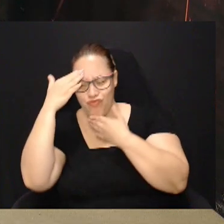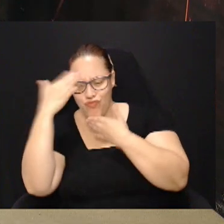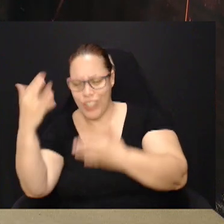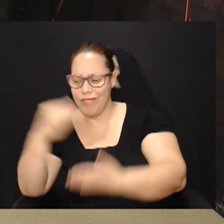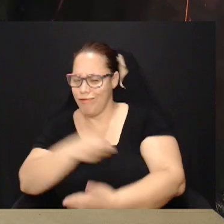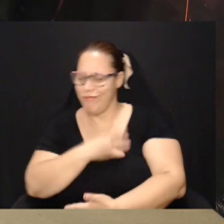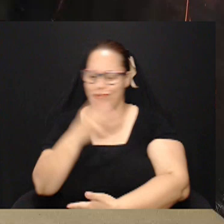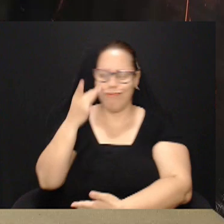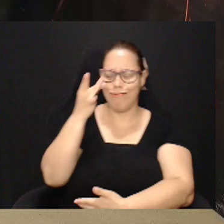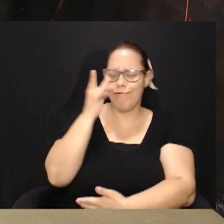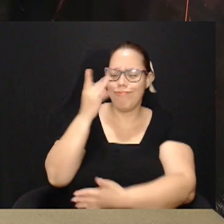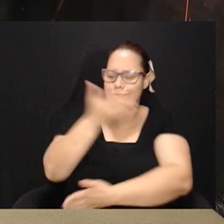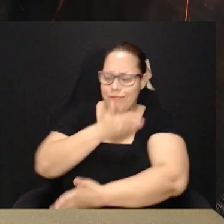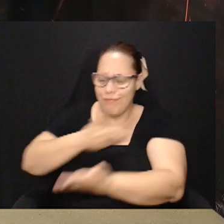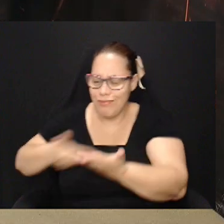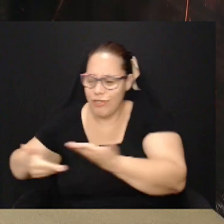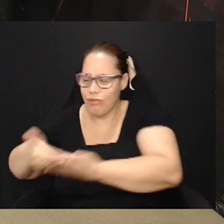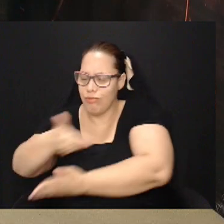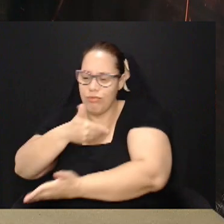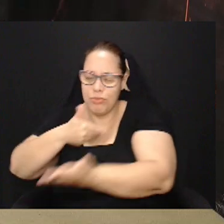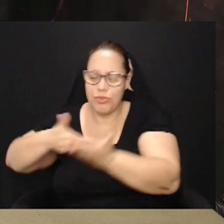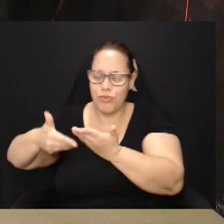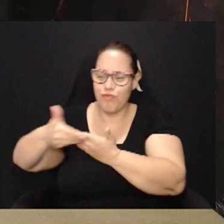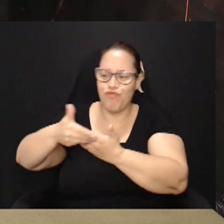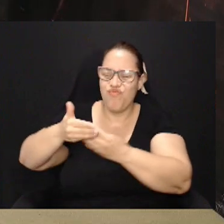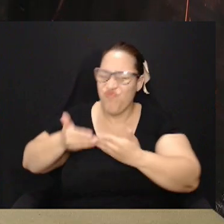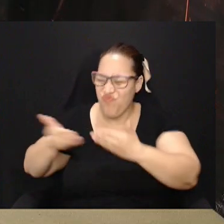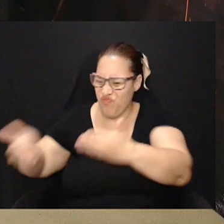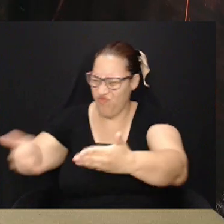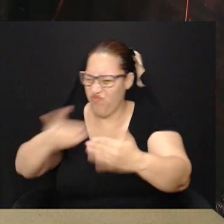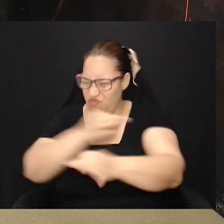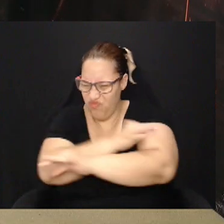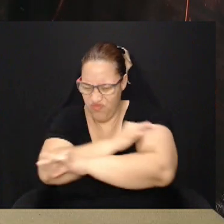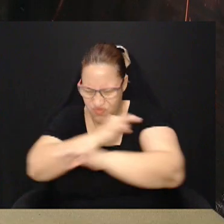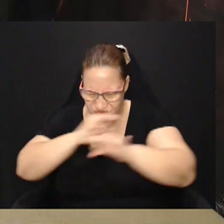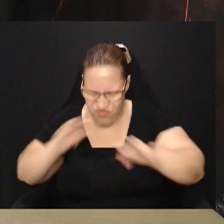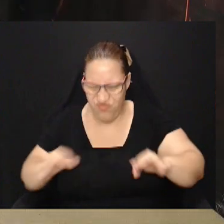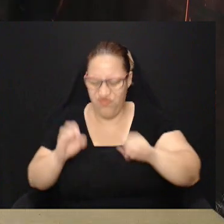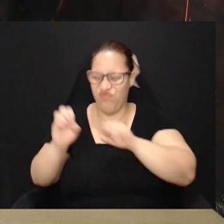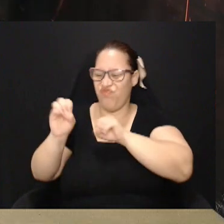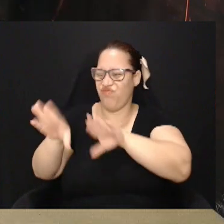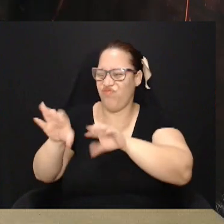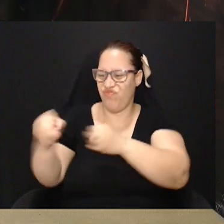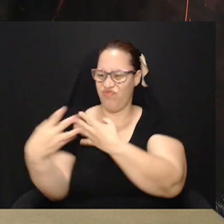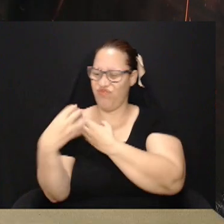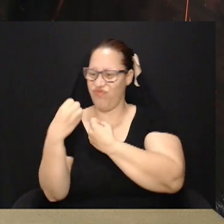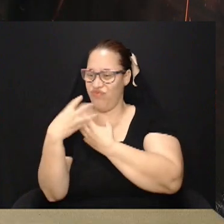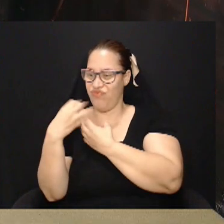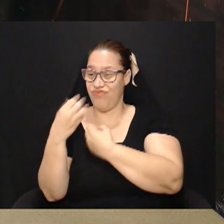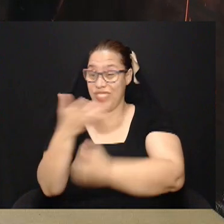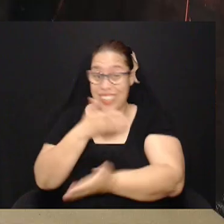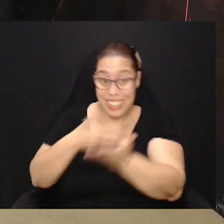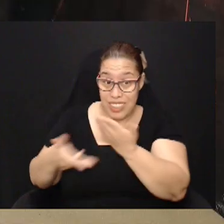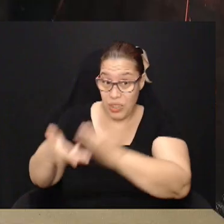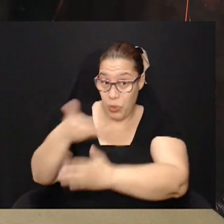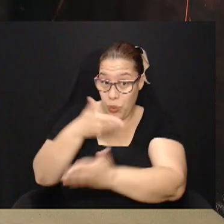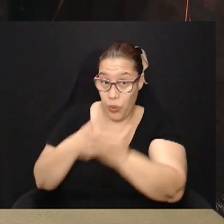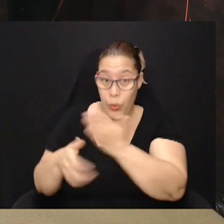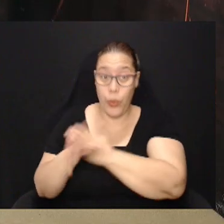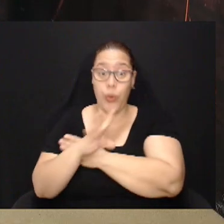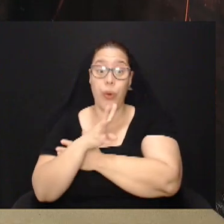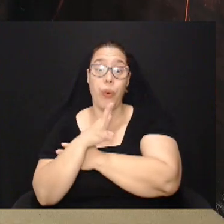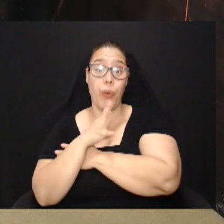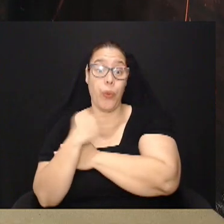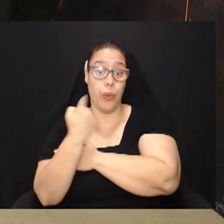presença, pela sua participação, pela sua entrega, né, pelo seu ensinamento. Você está compartilhando conhecimentos com a gente e é